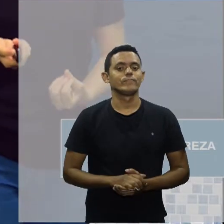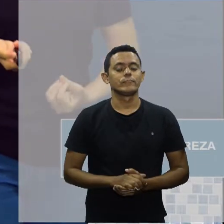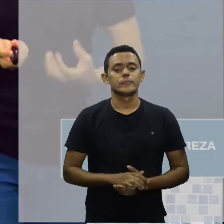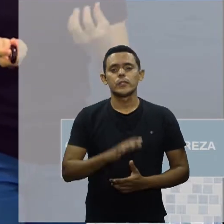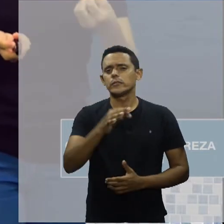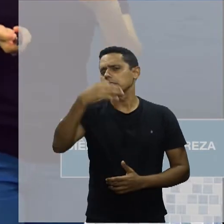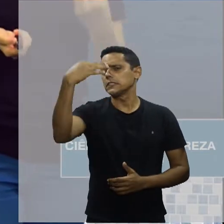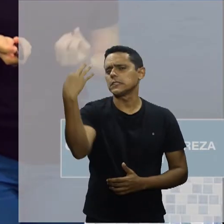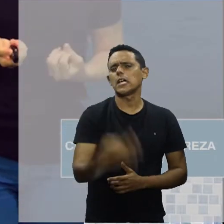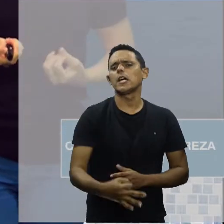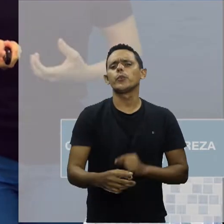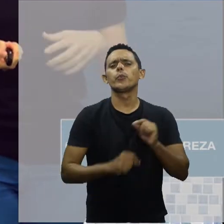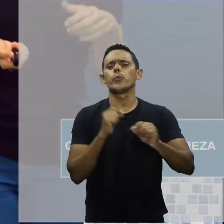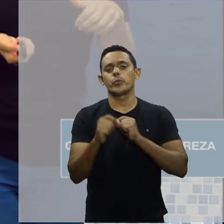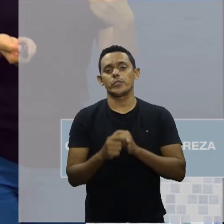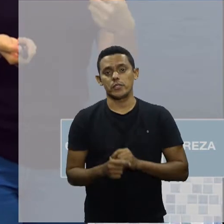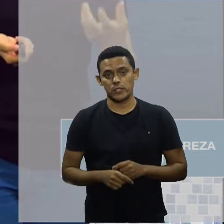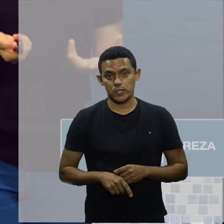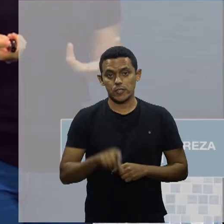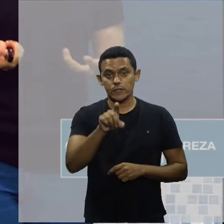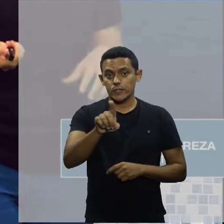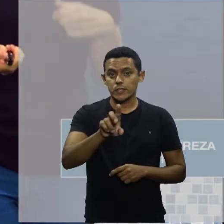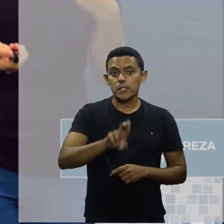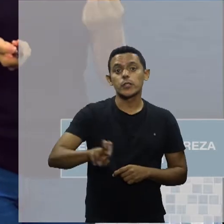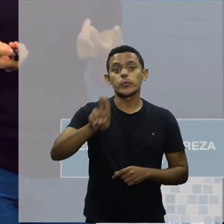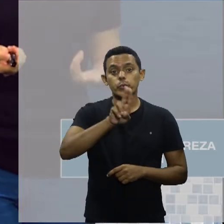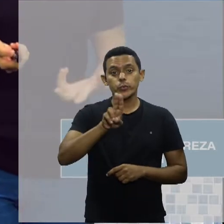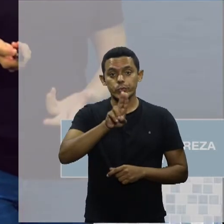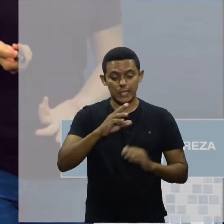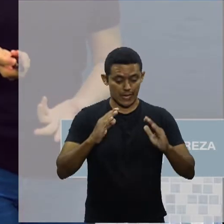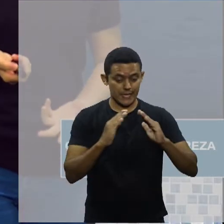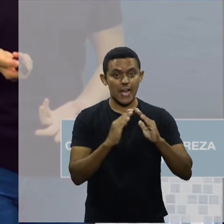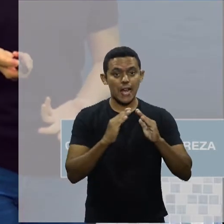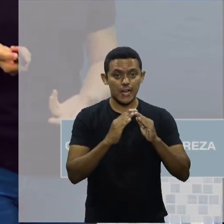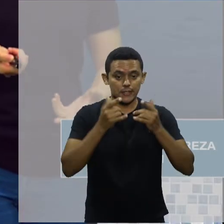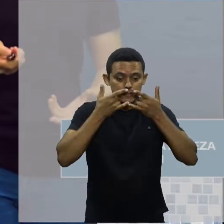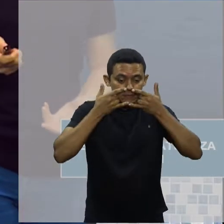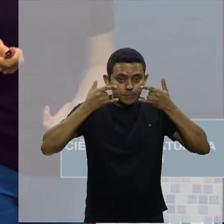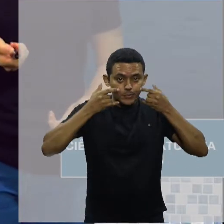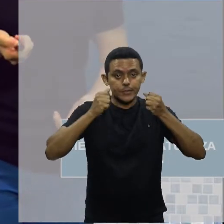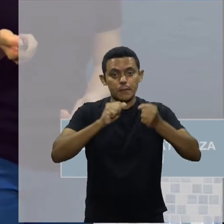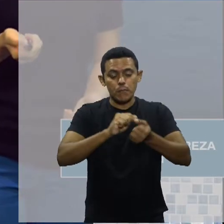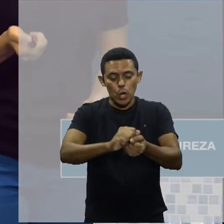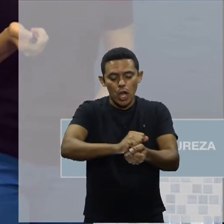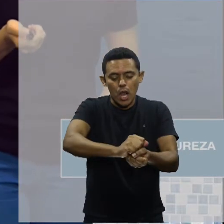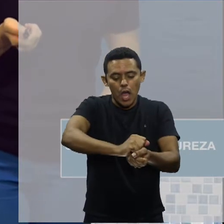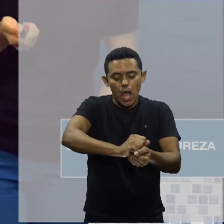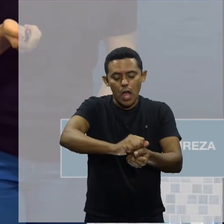mesmo é a gente utilizar as máscaras caseiras, as que vão ser reutilizadas, tá bom?